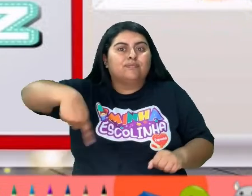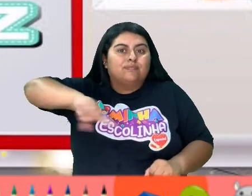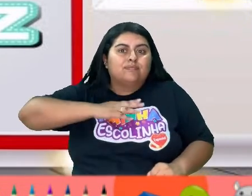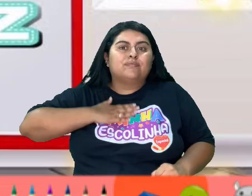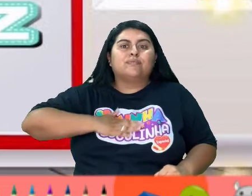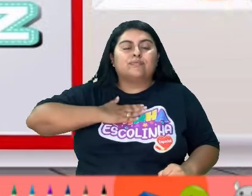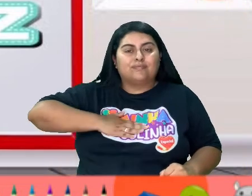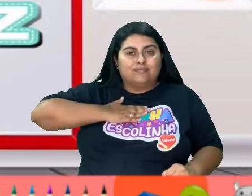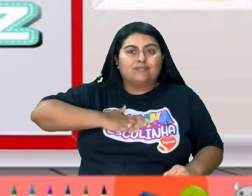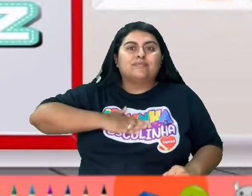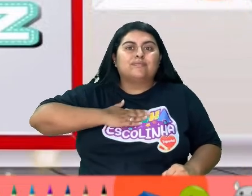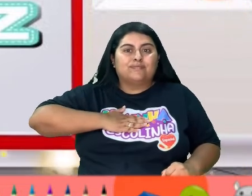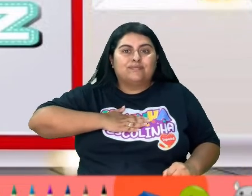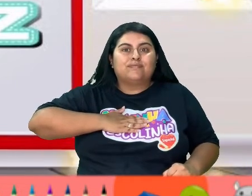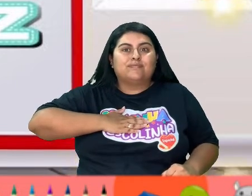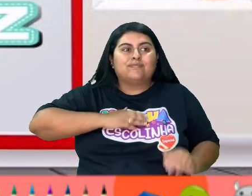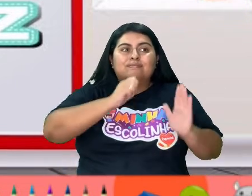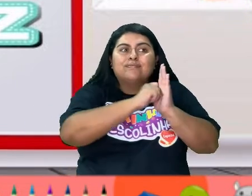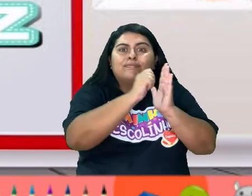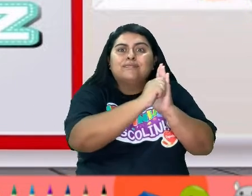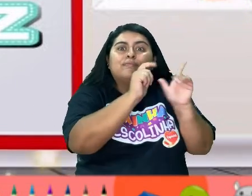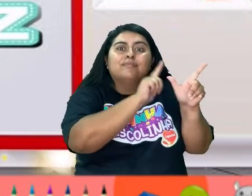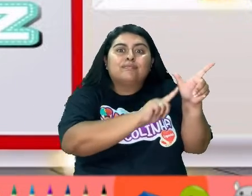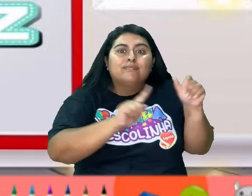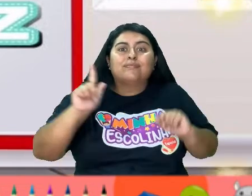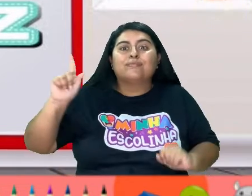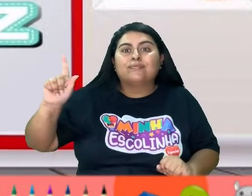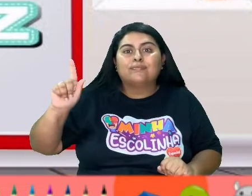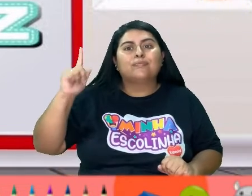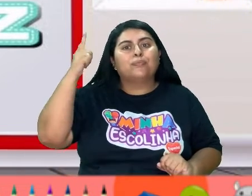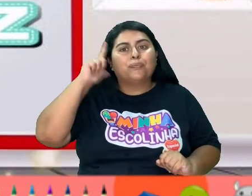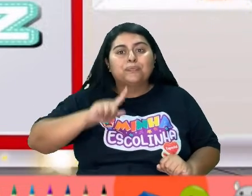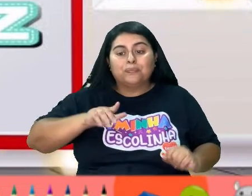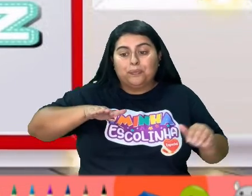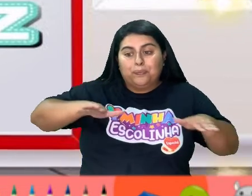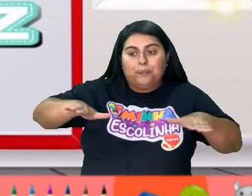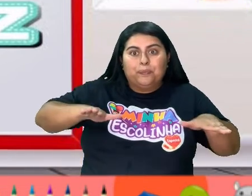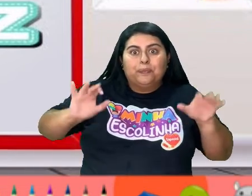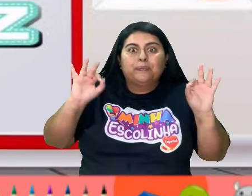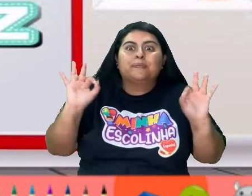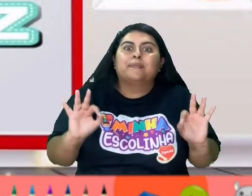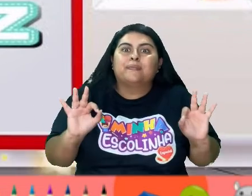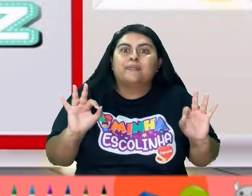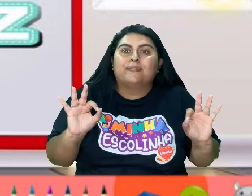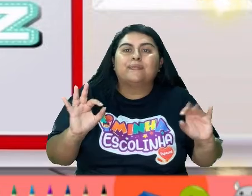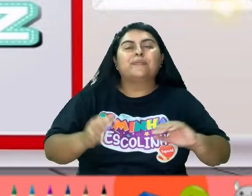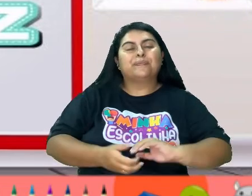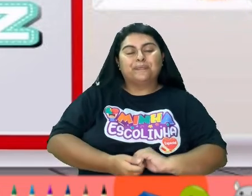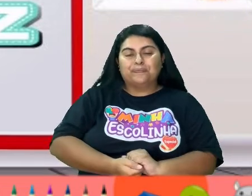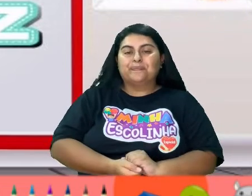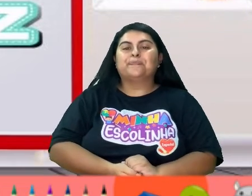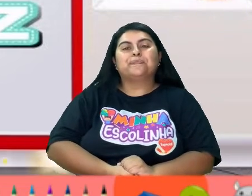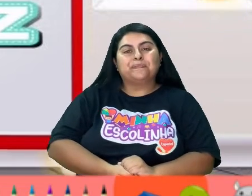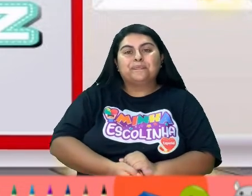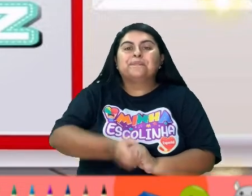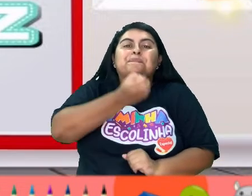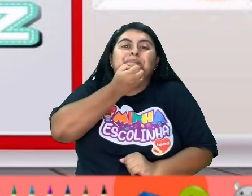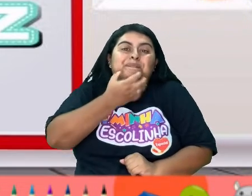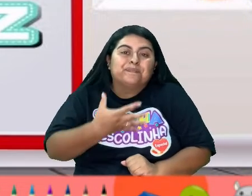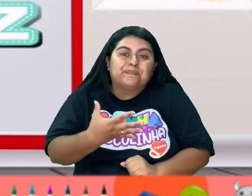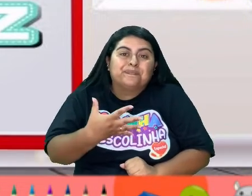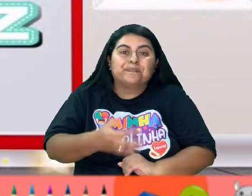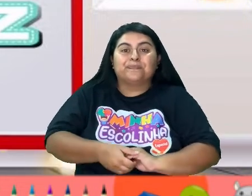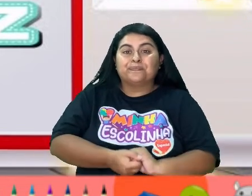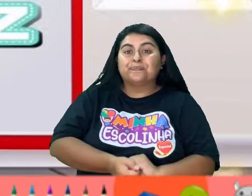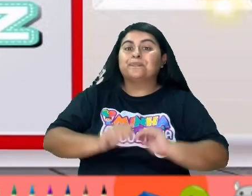Girafa Gostaram de escrever essa letrinha? Gostaram conseguiram fazer o movimento certinho? Ai,